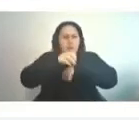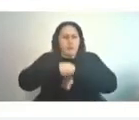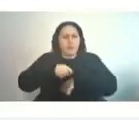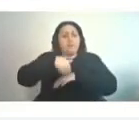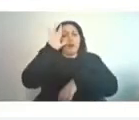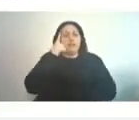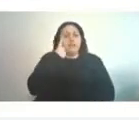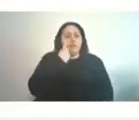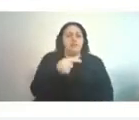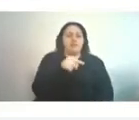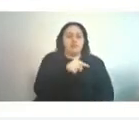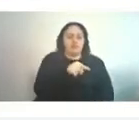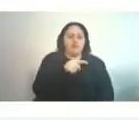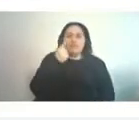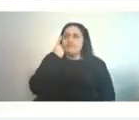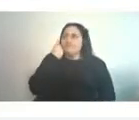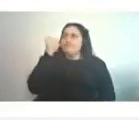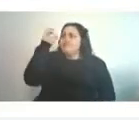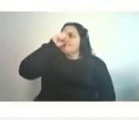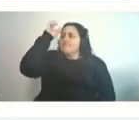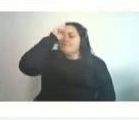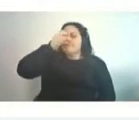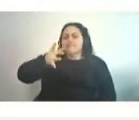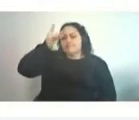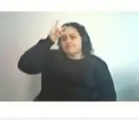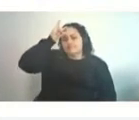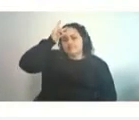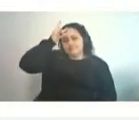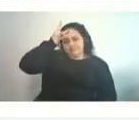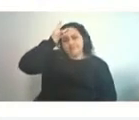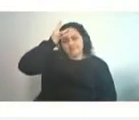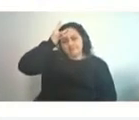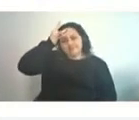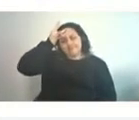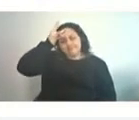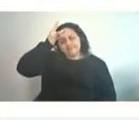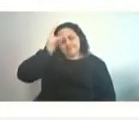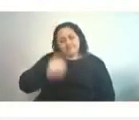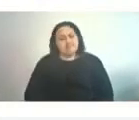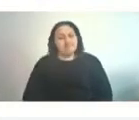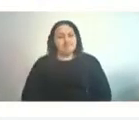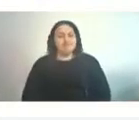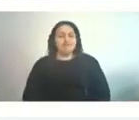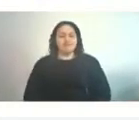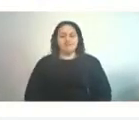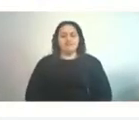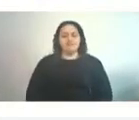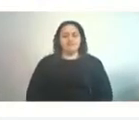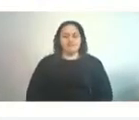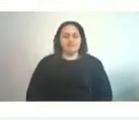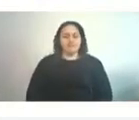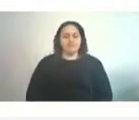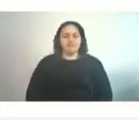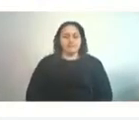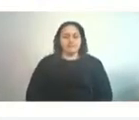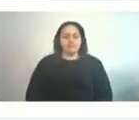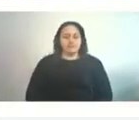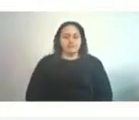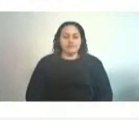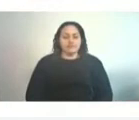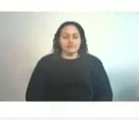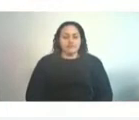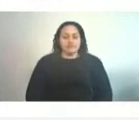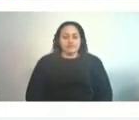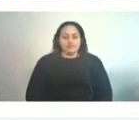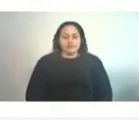aprendizagem, que ficará com ele sobre essa perspectiva. A realização de